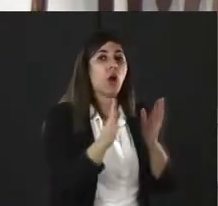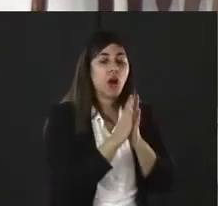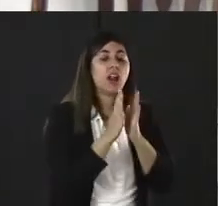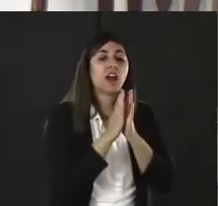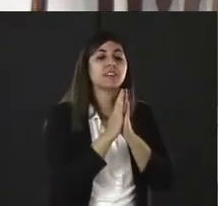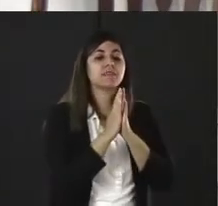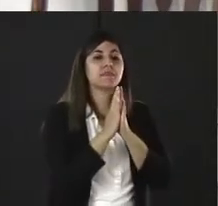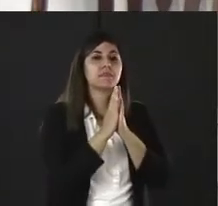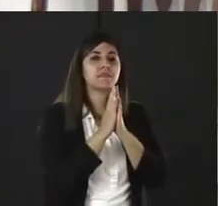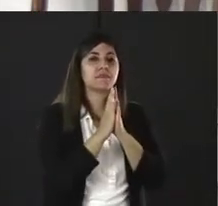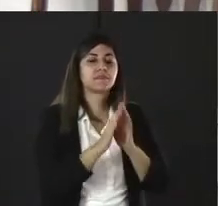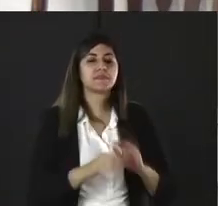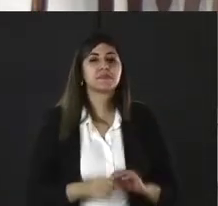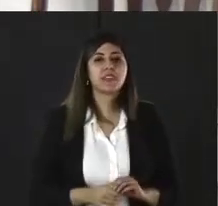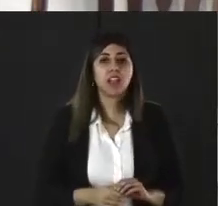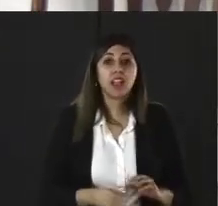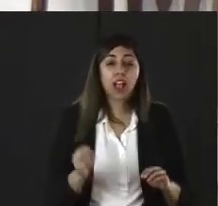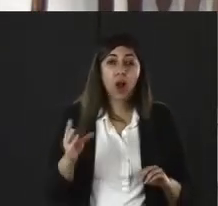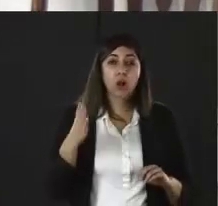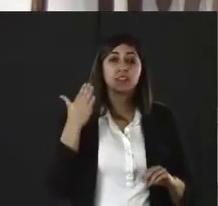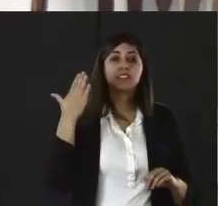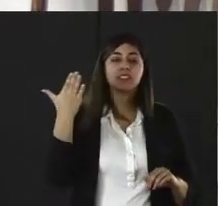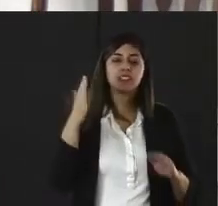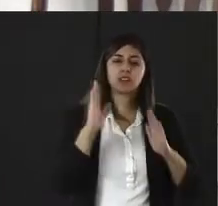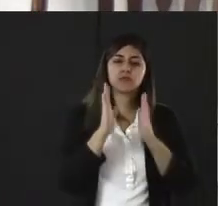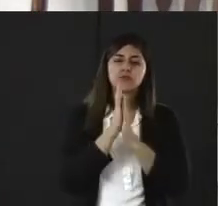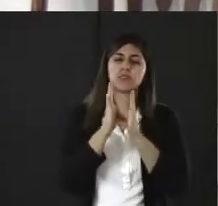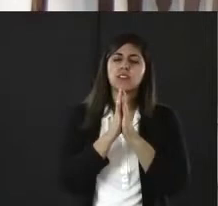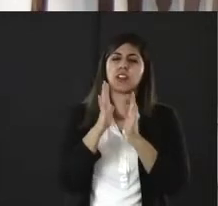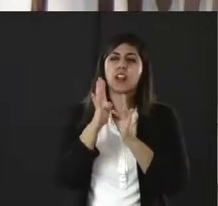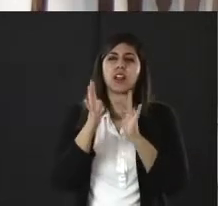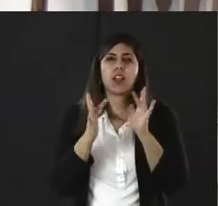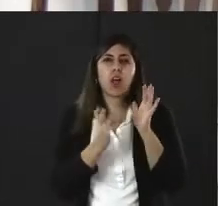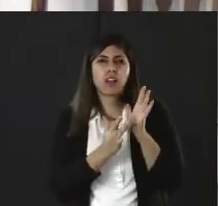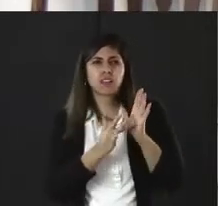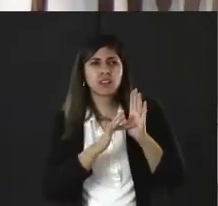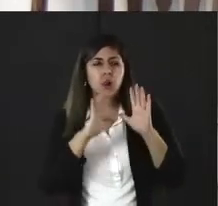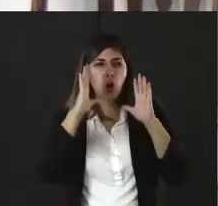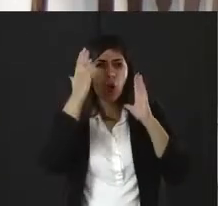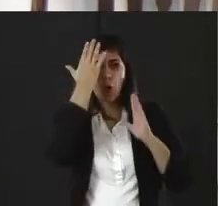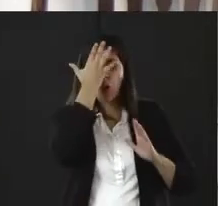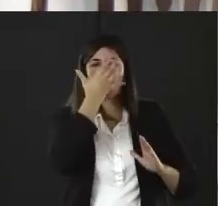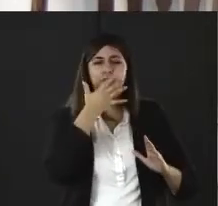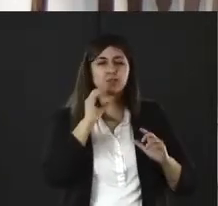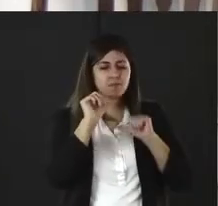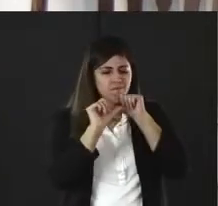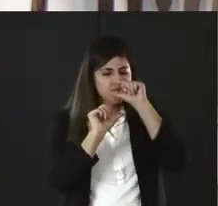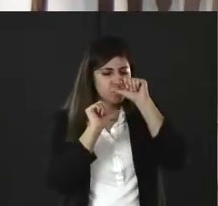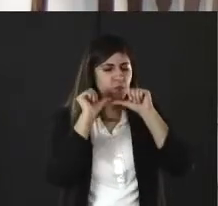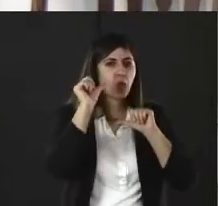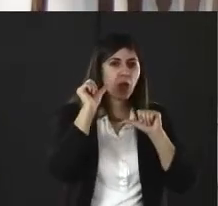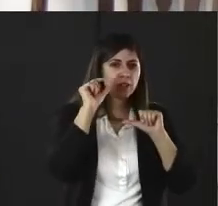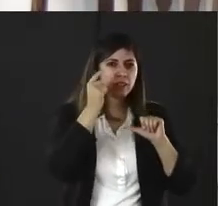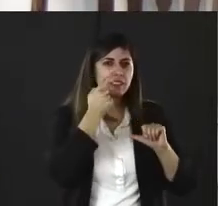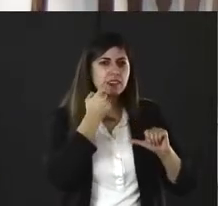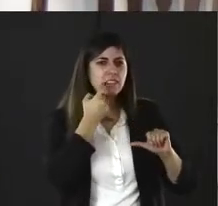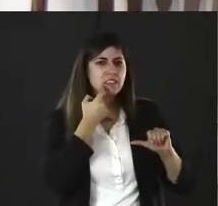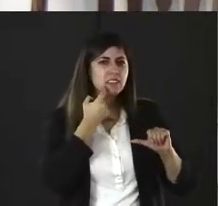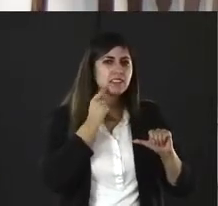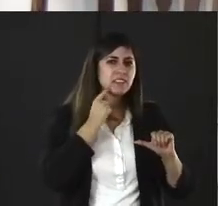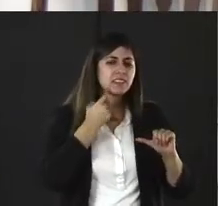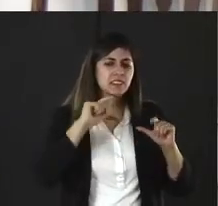nov28 e agora o 29 e aconteceu que enquanto ele orava aparência do seu rosto se transfigurou e suas